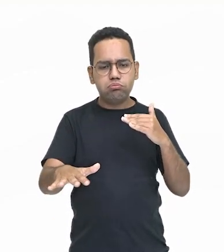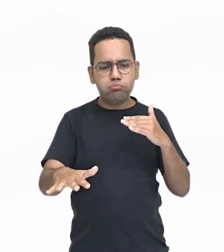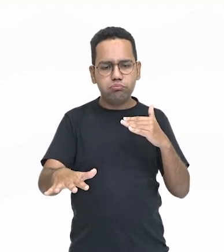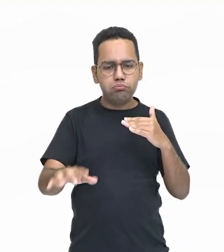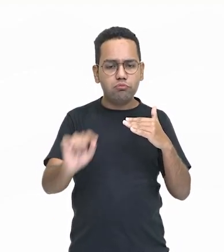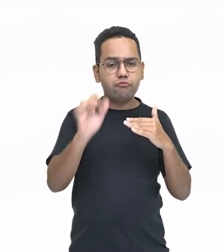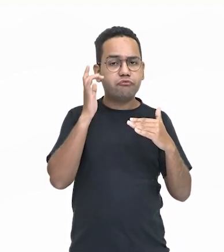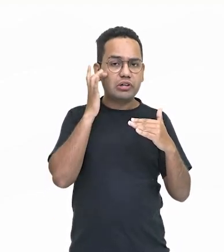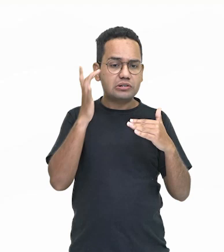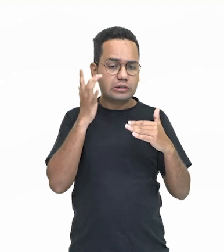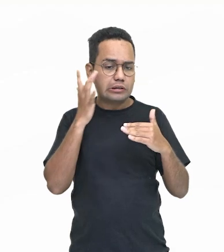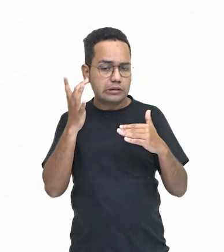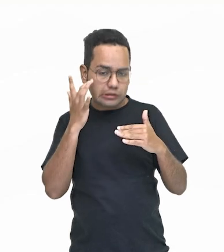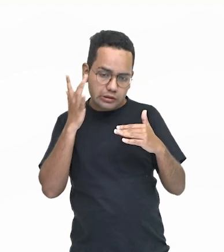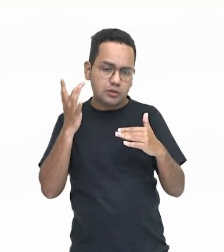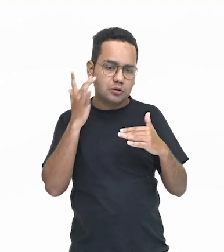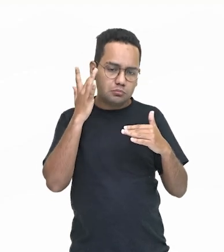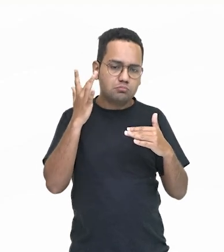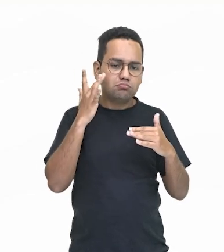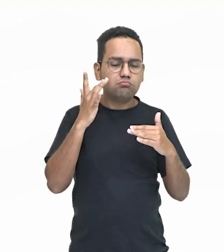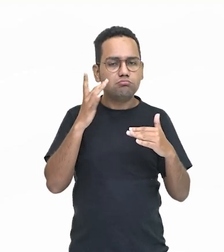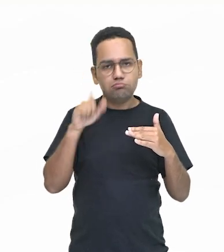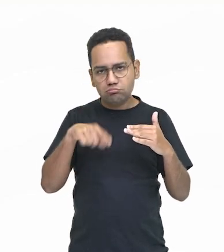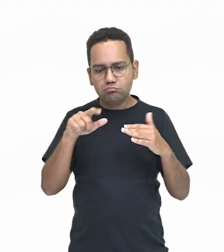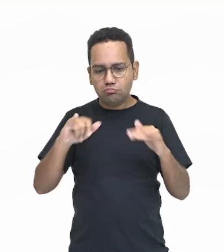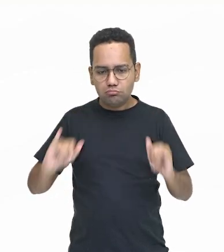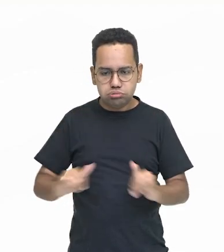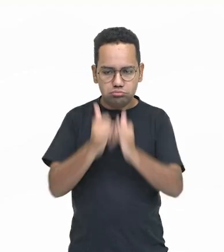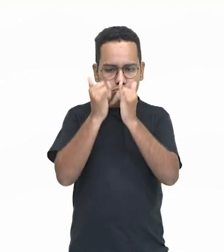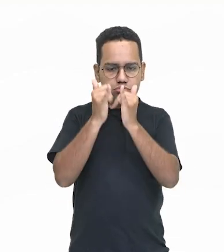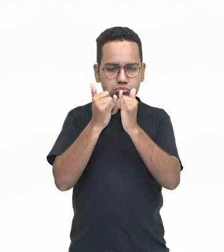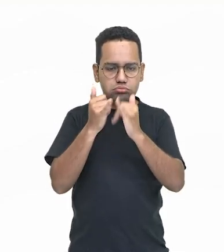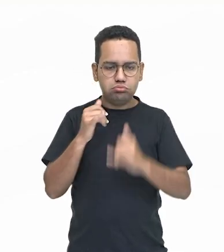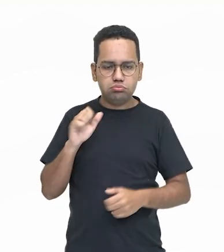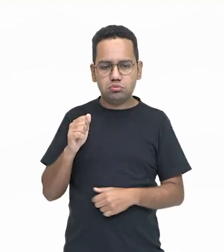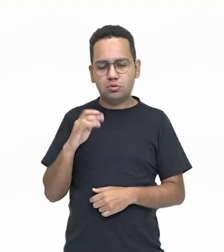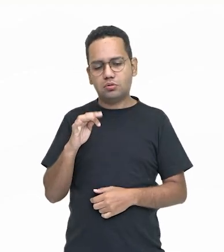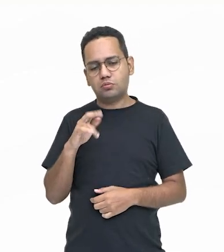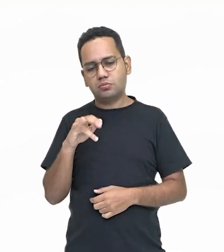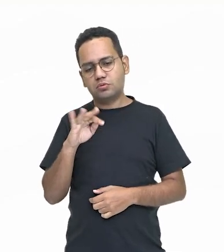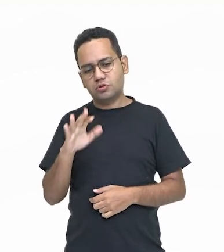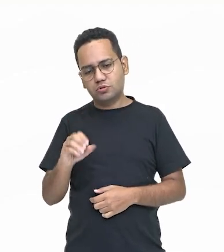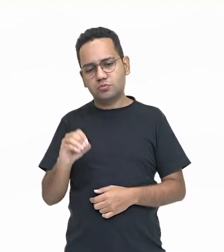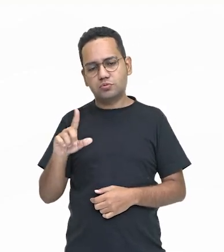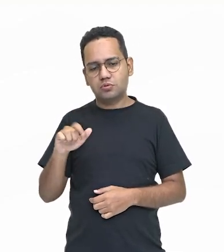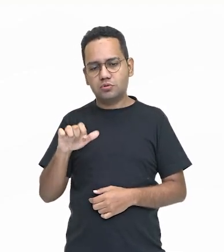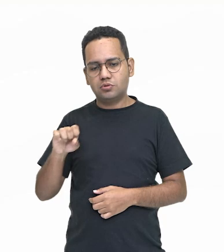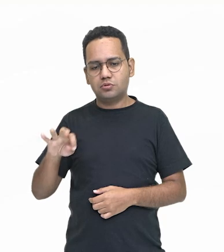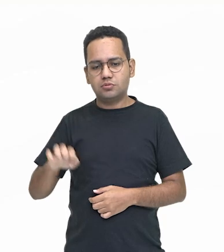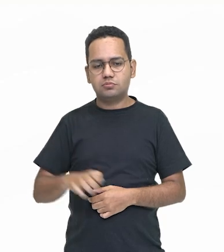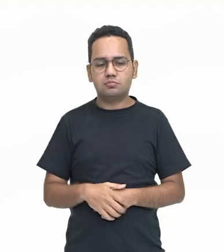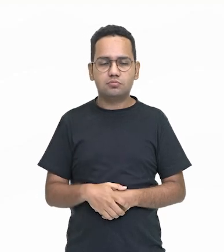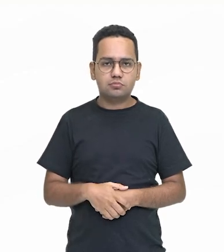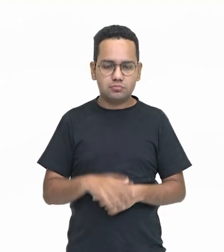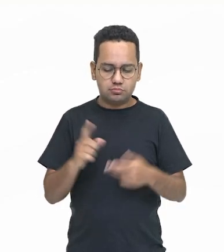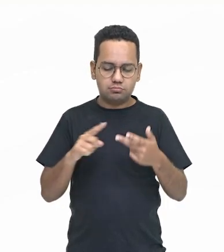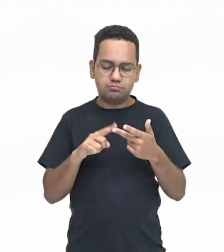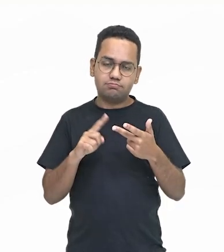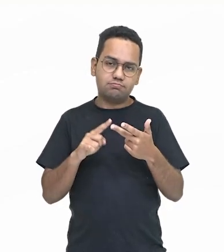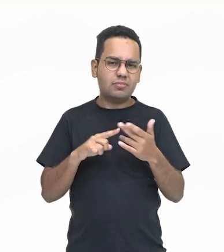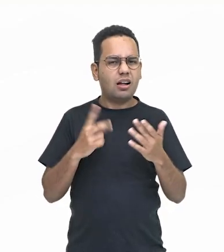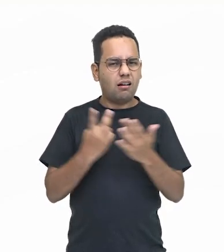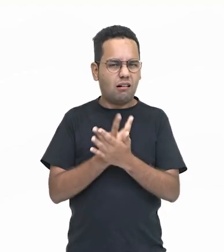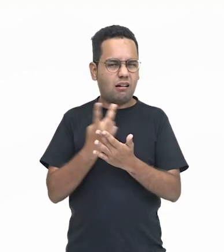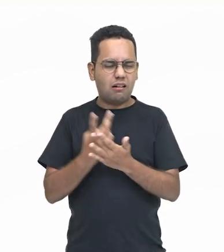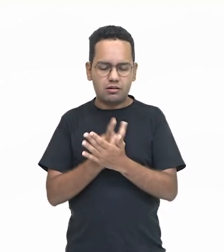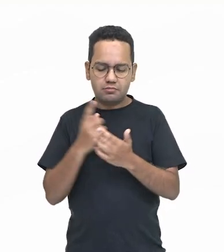eles facilitam, né, a construção de usinas hidrelétricas. Então, a letra C ela está equivocada, assim